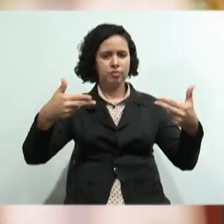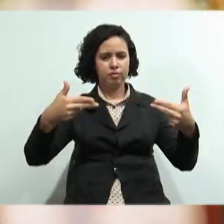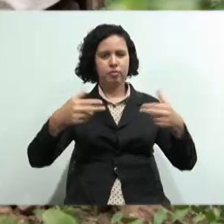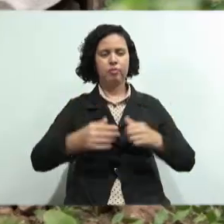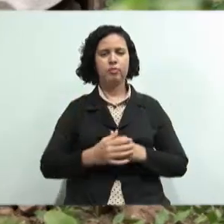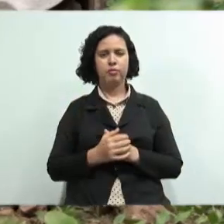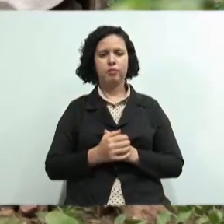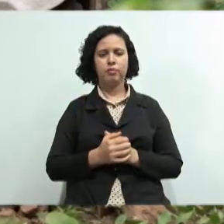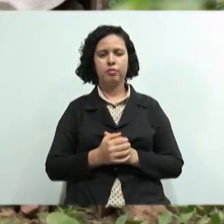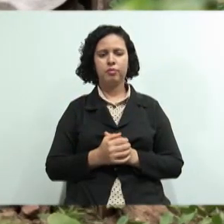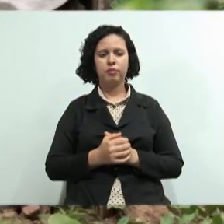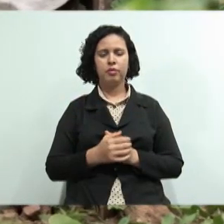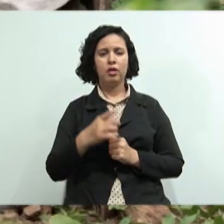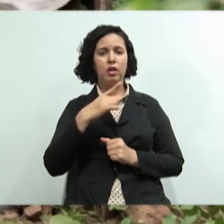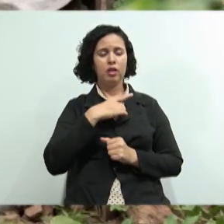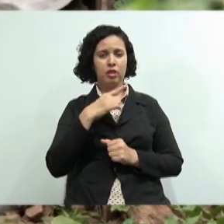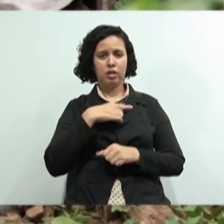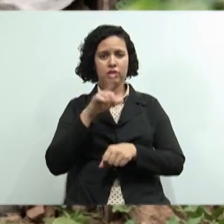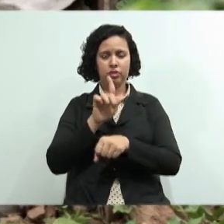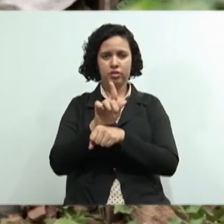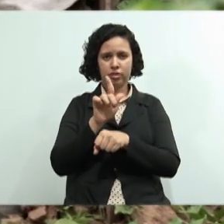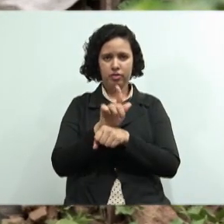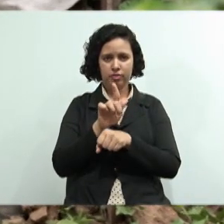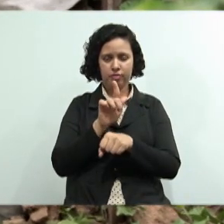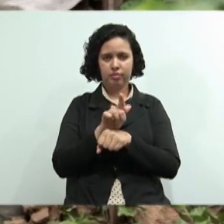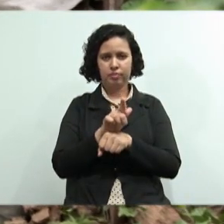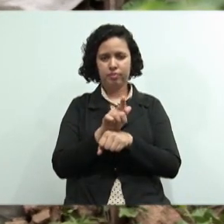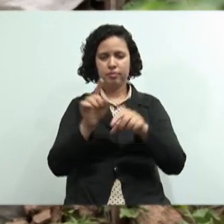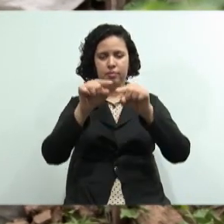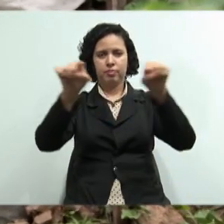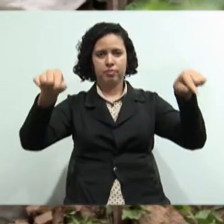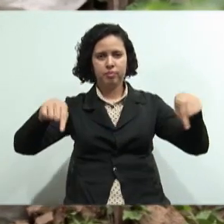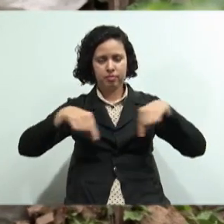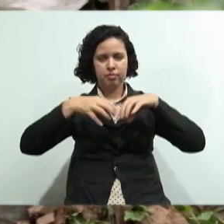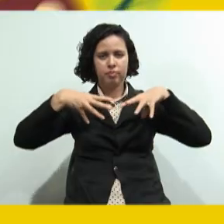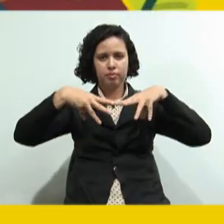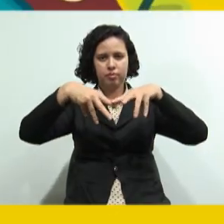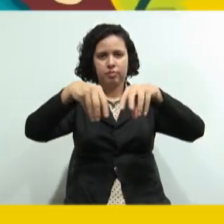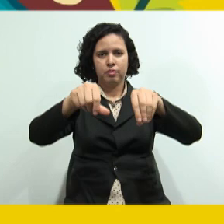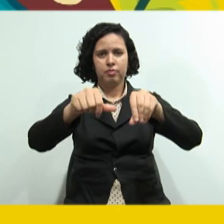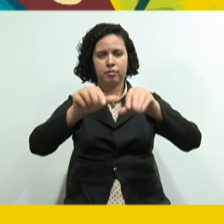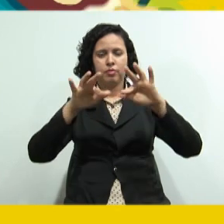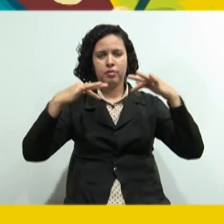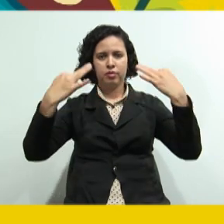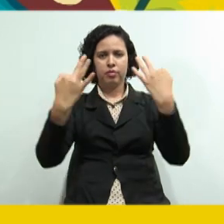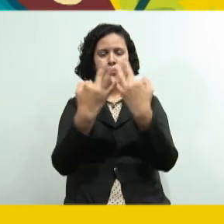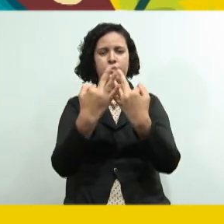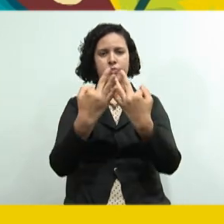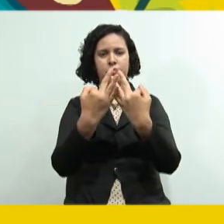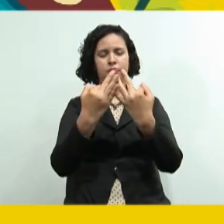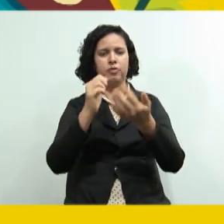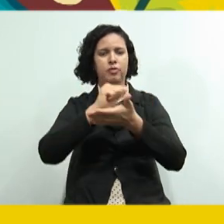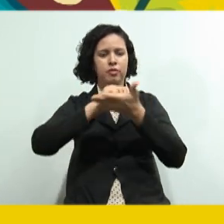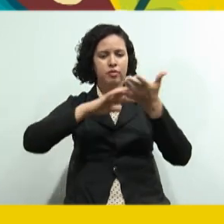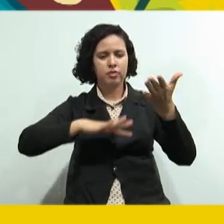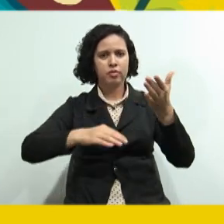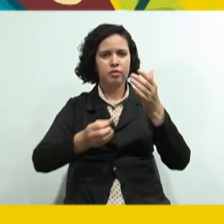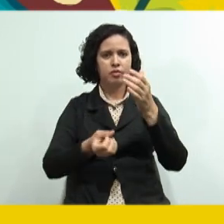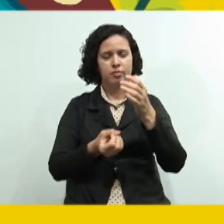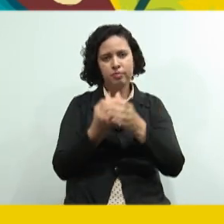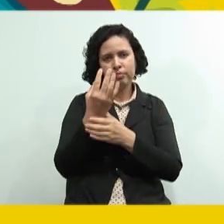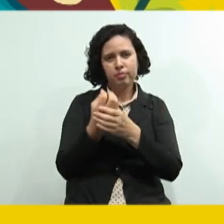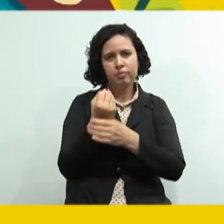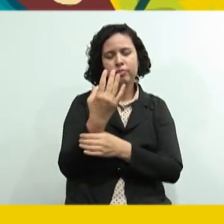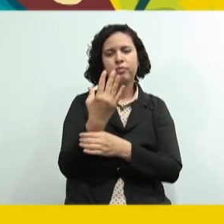sociais. Nela, a gestão da propriedade é compartilhada pela família e a atividade produtiva agropecuária é a